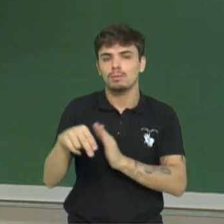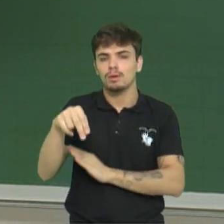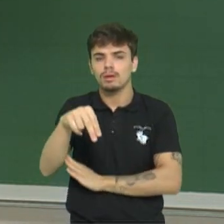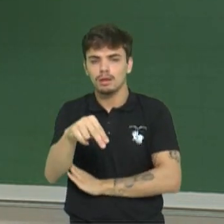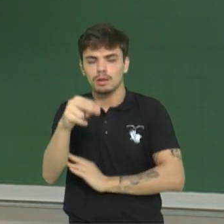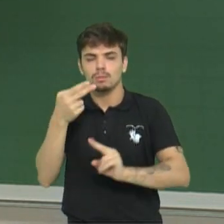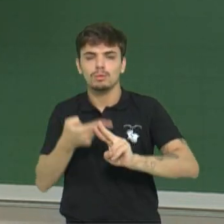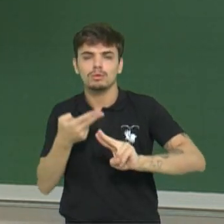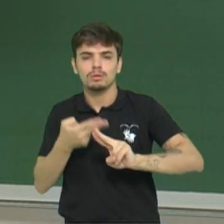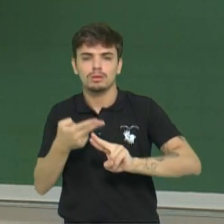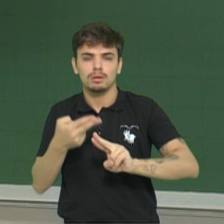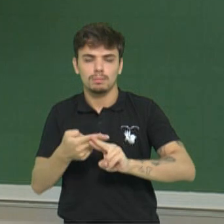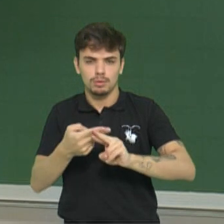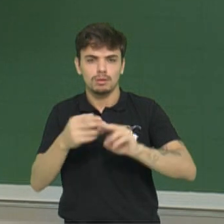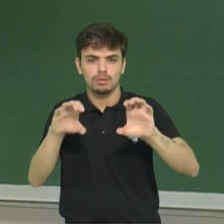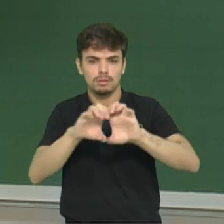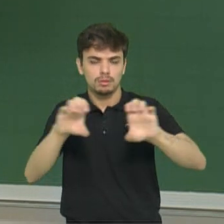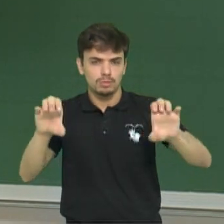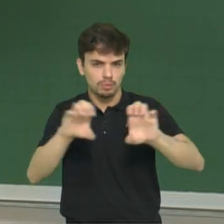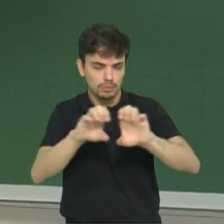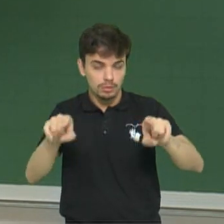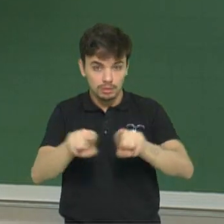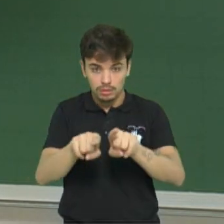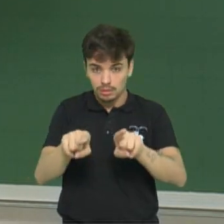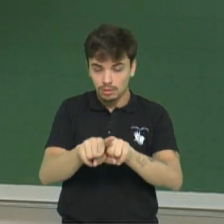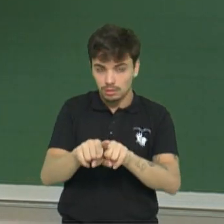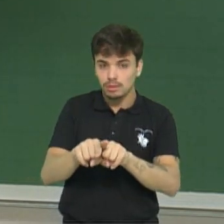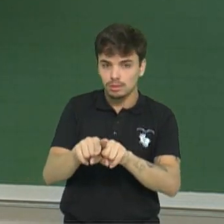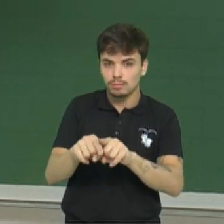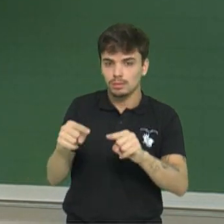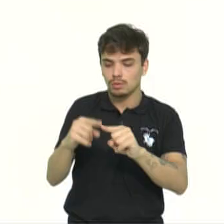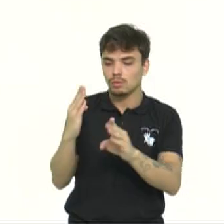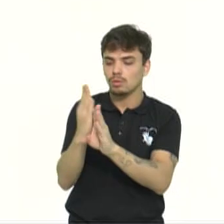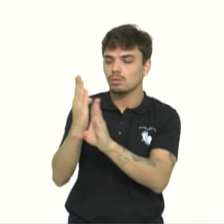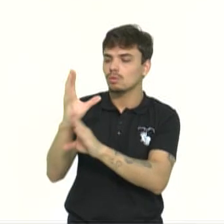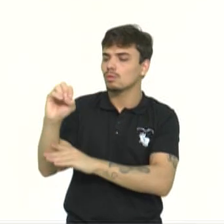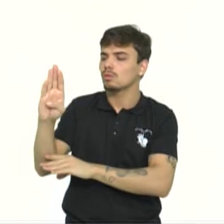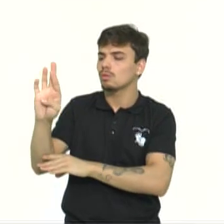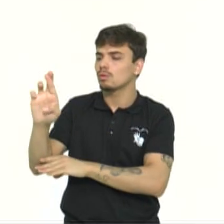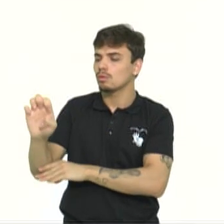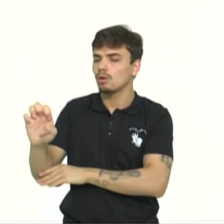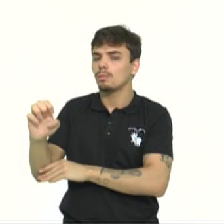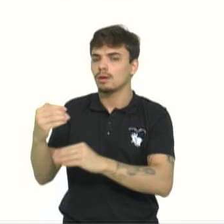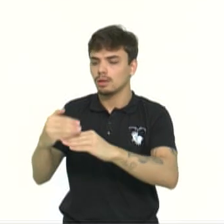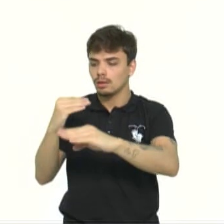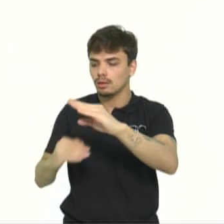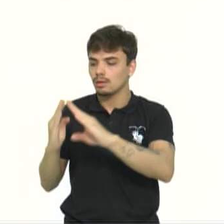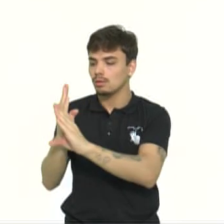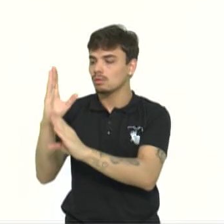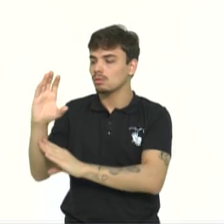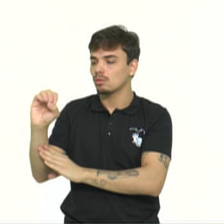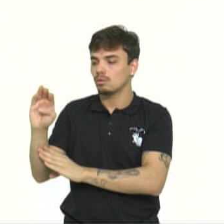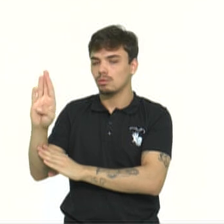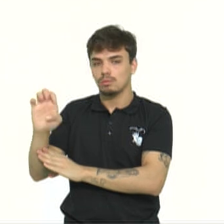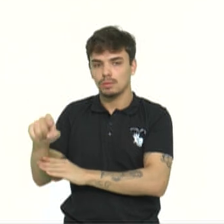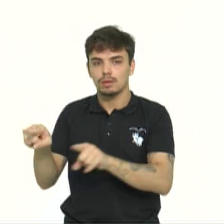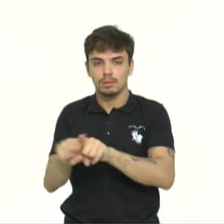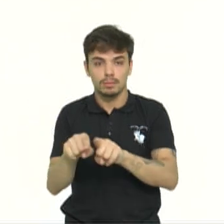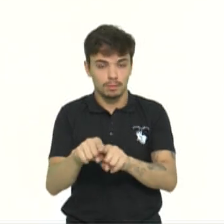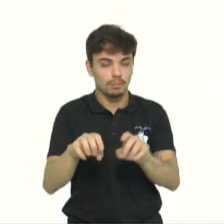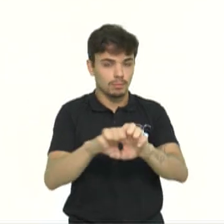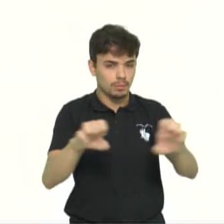eu vou usar como coeficiente para o cobre e o valor que eu encontrei lá no cobre eu vou usar como coeficiente aqui do N,